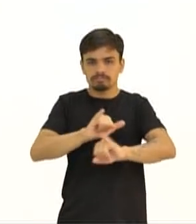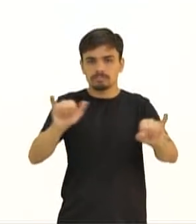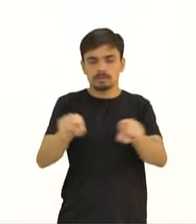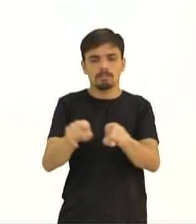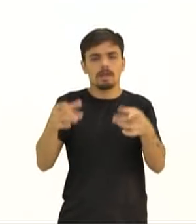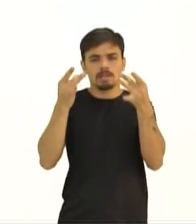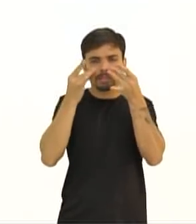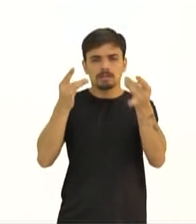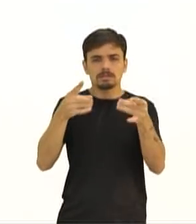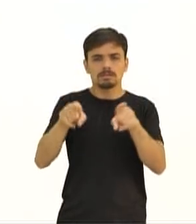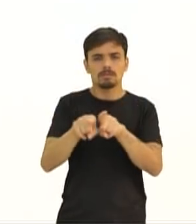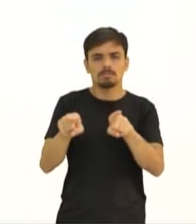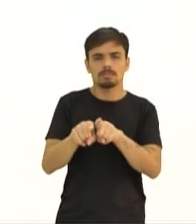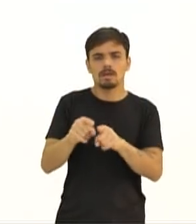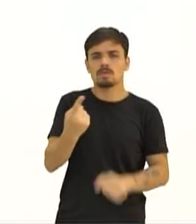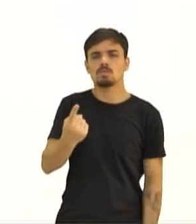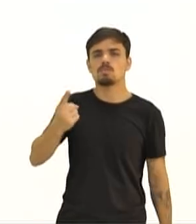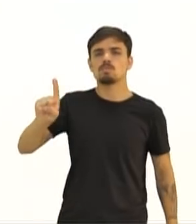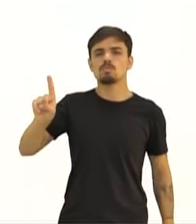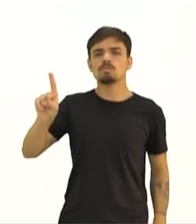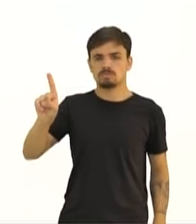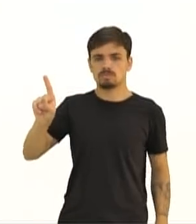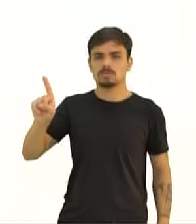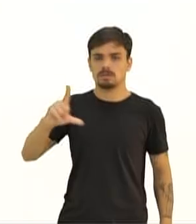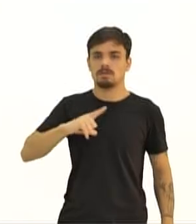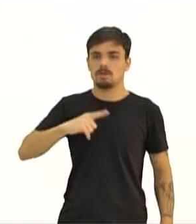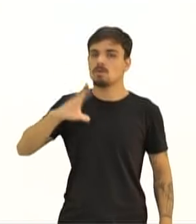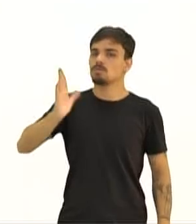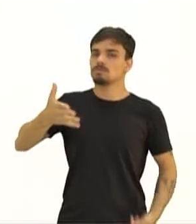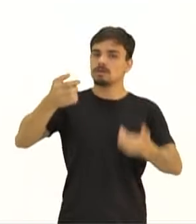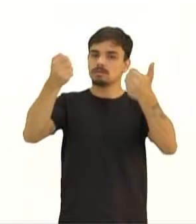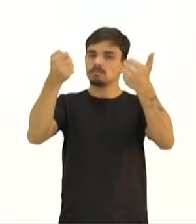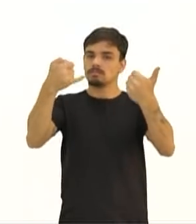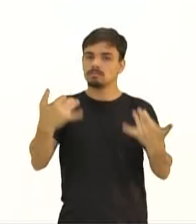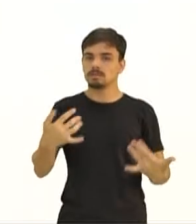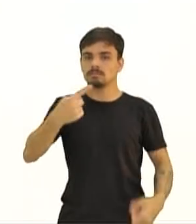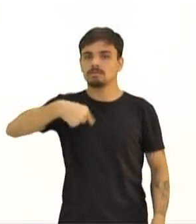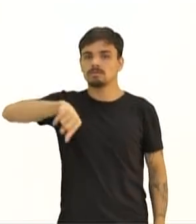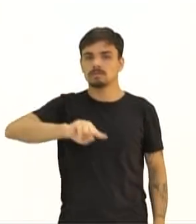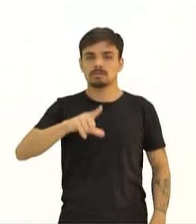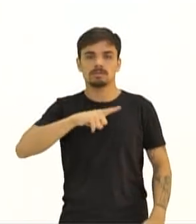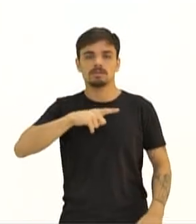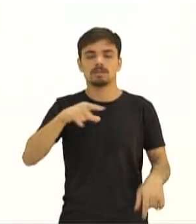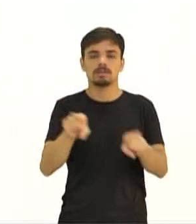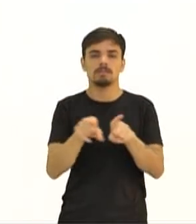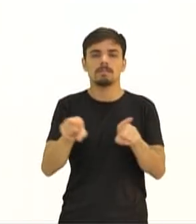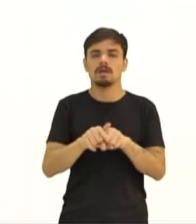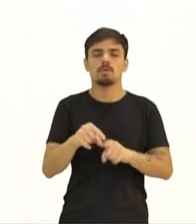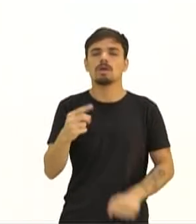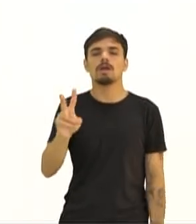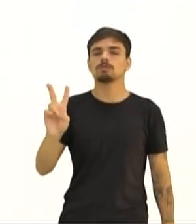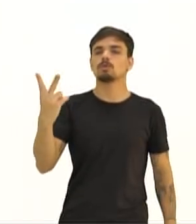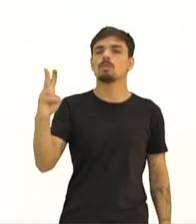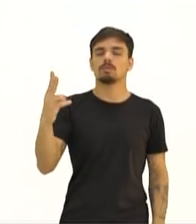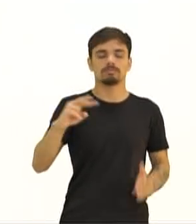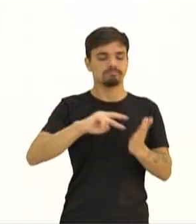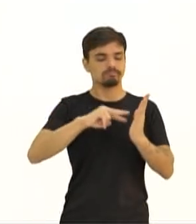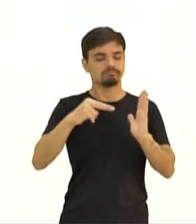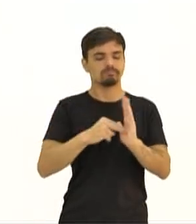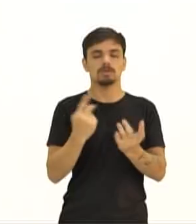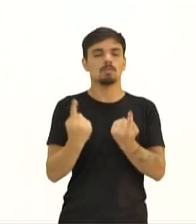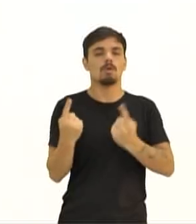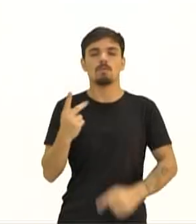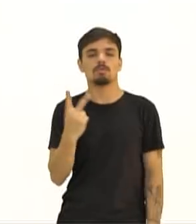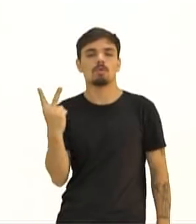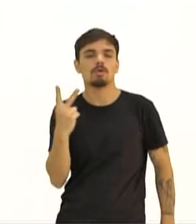Preste bastante atenção neste último período. E eu já estou dizendo para vocês que ele possui um duplo sentido. Então, quais são esses dois